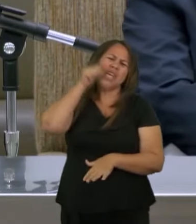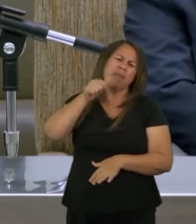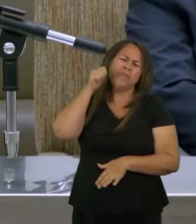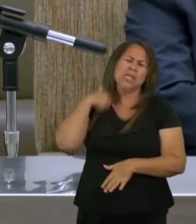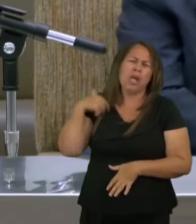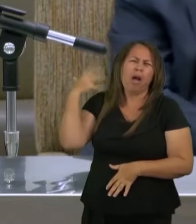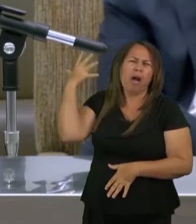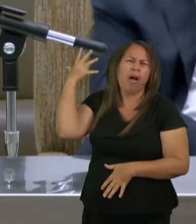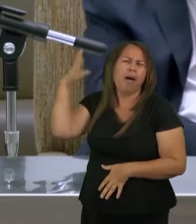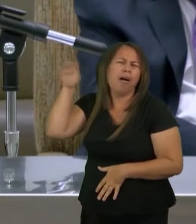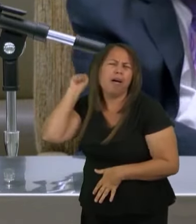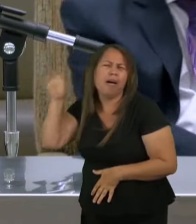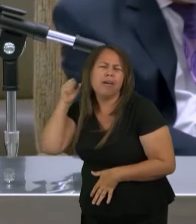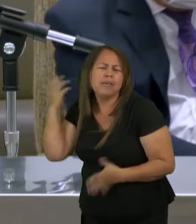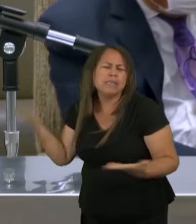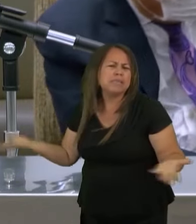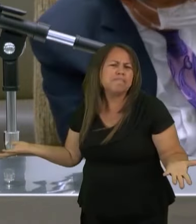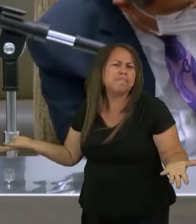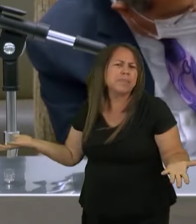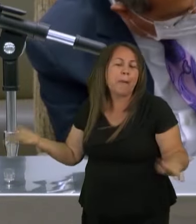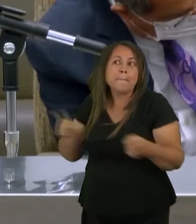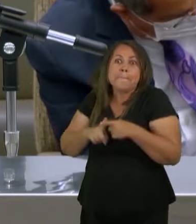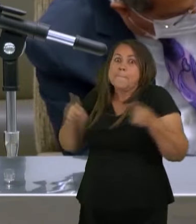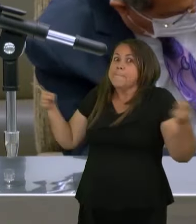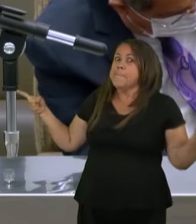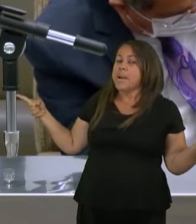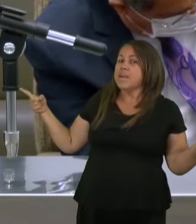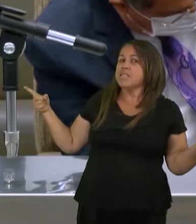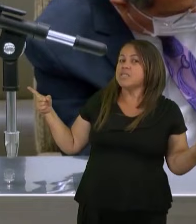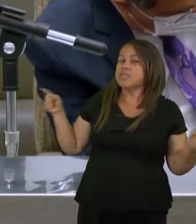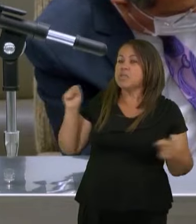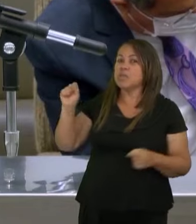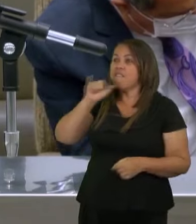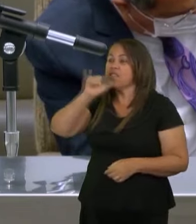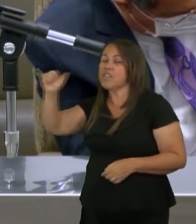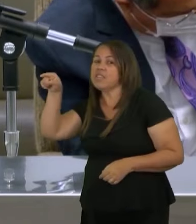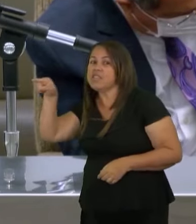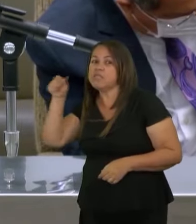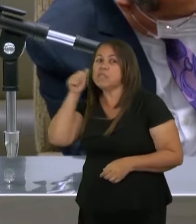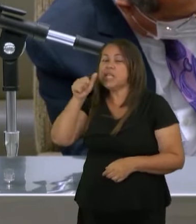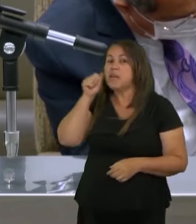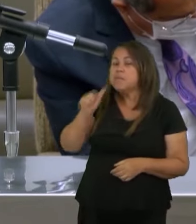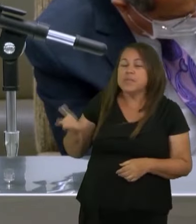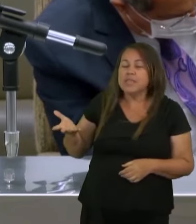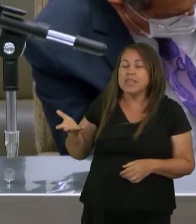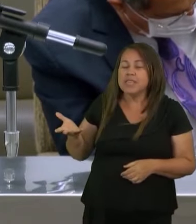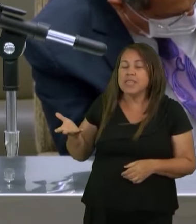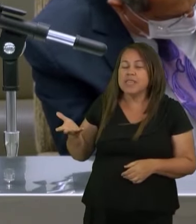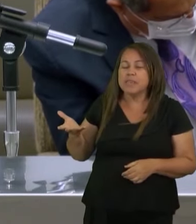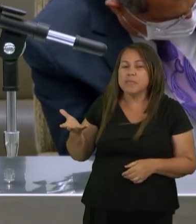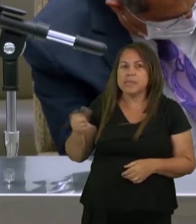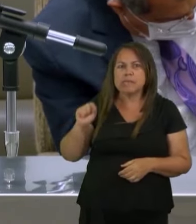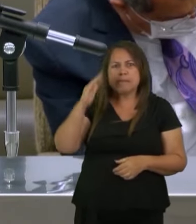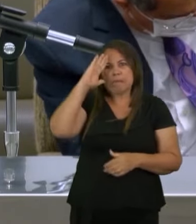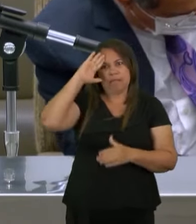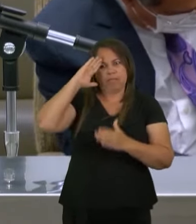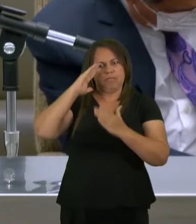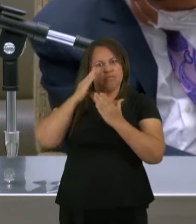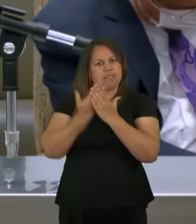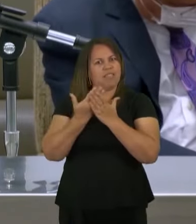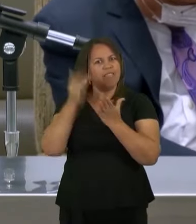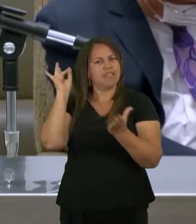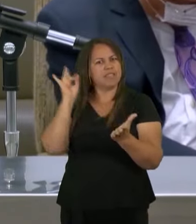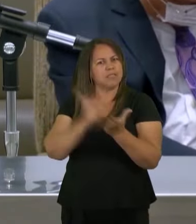esse relato, mas o que ela ouviu acerca de Jesus foi suficiente para gerar no